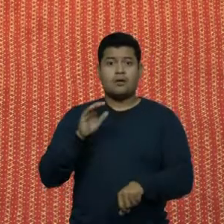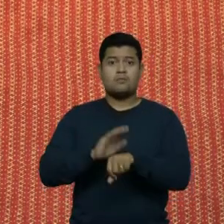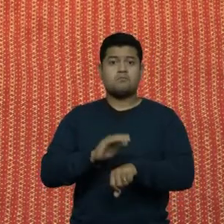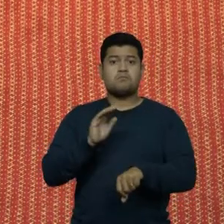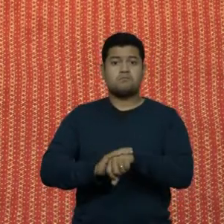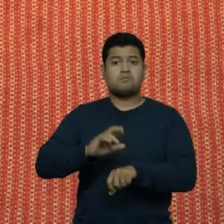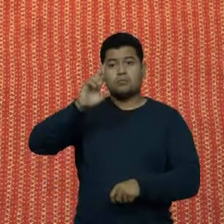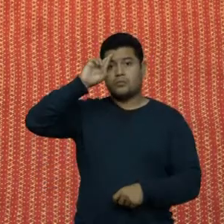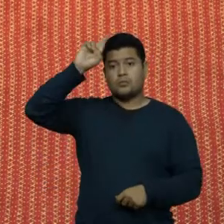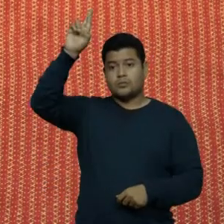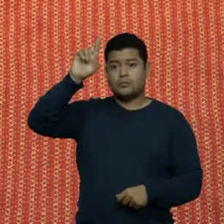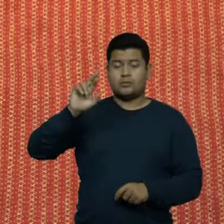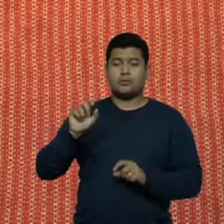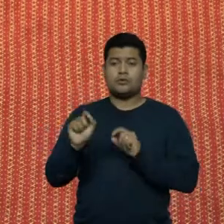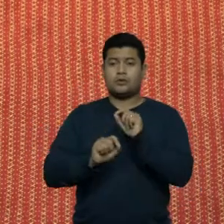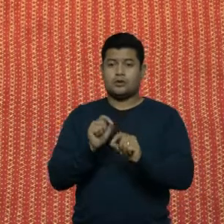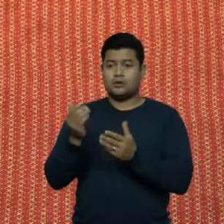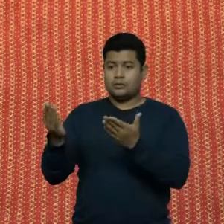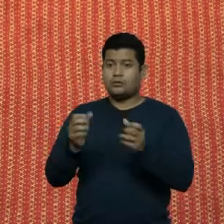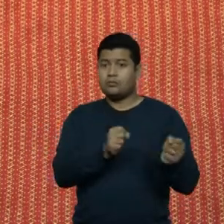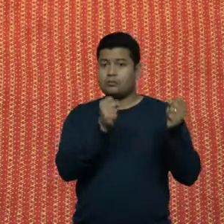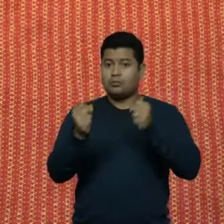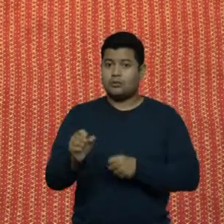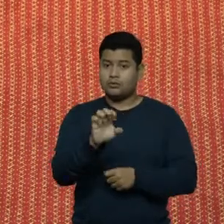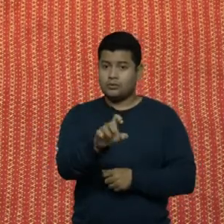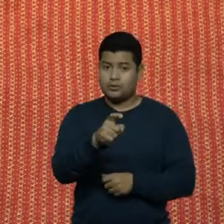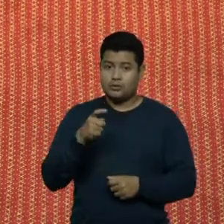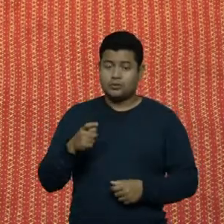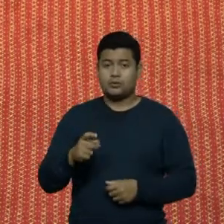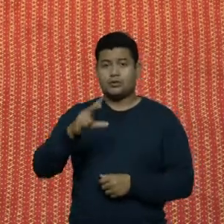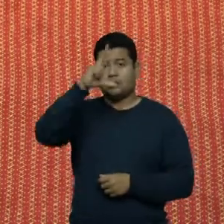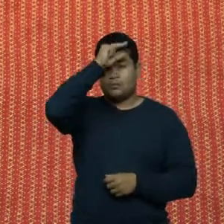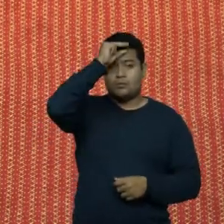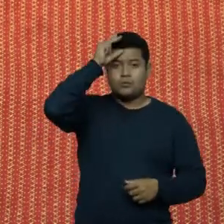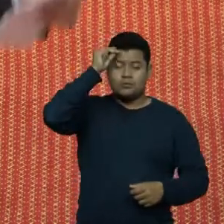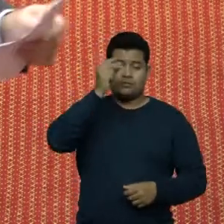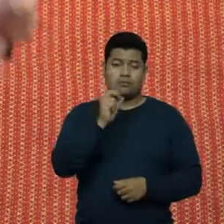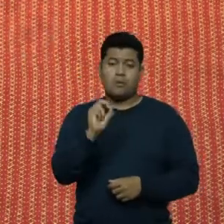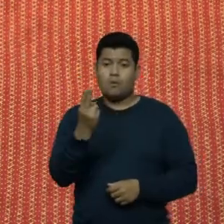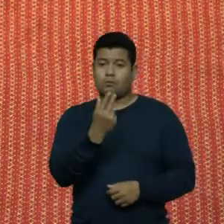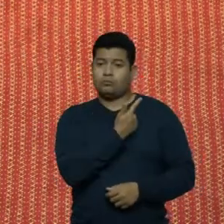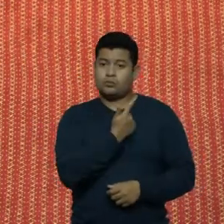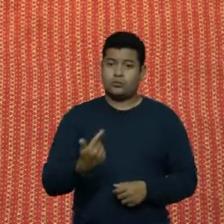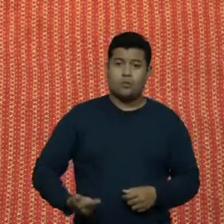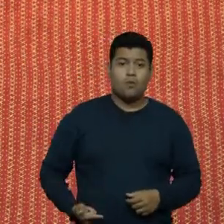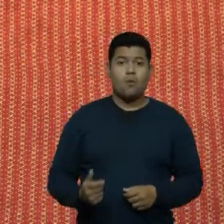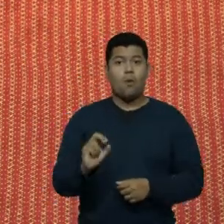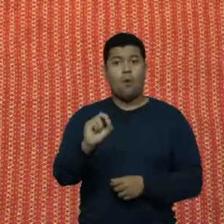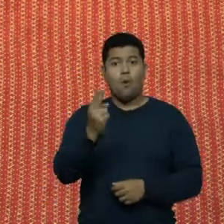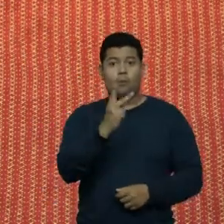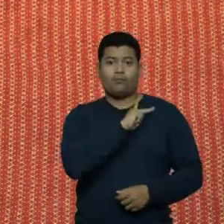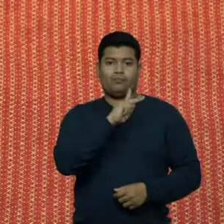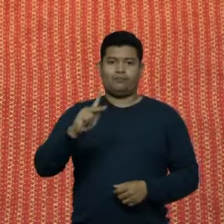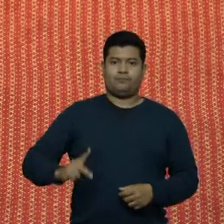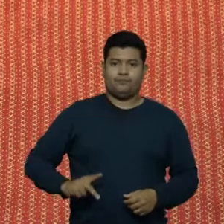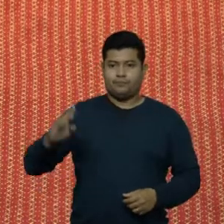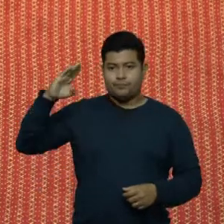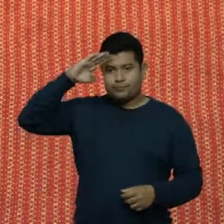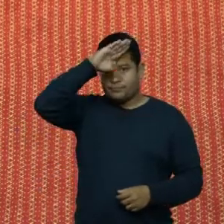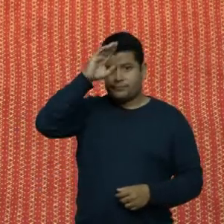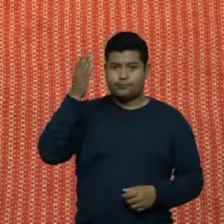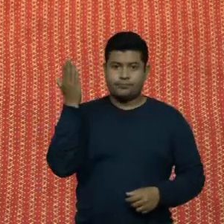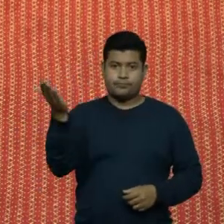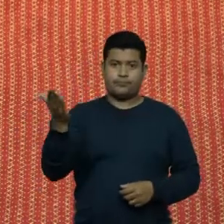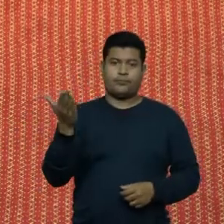do Poder Executivo do prefeito do governador ou do Presidente da República portanto